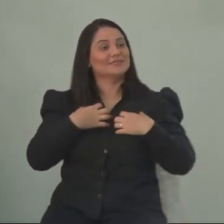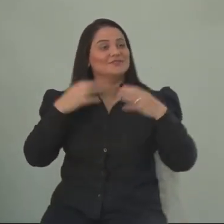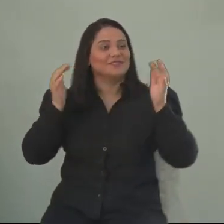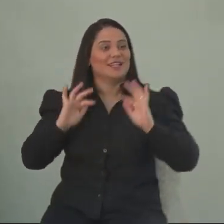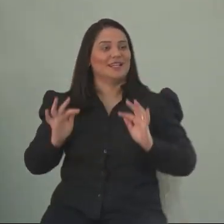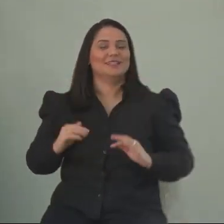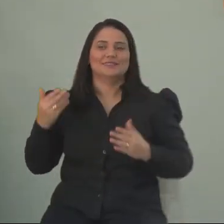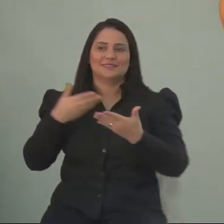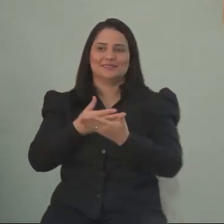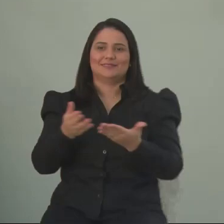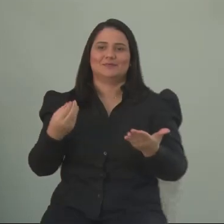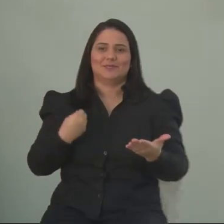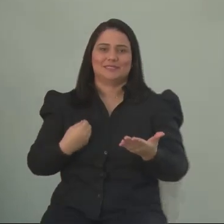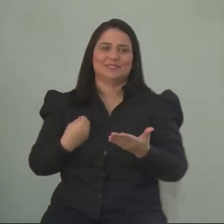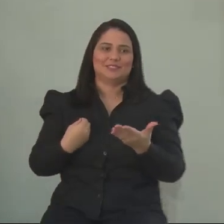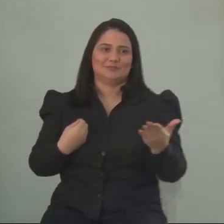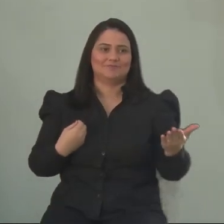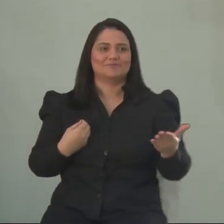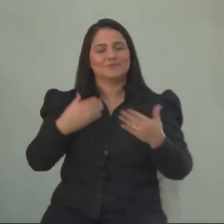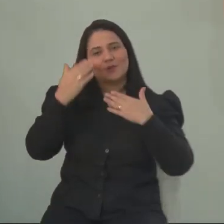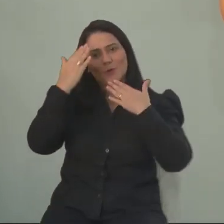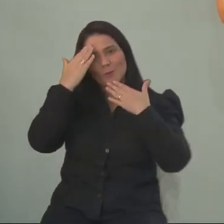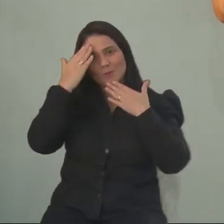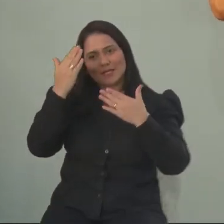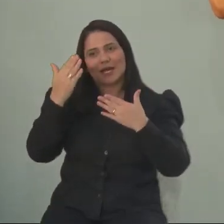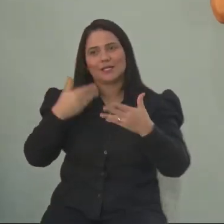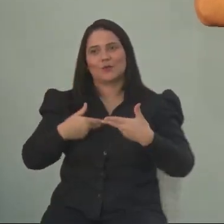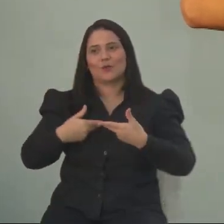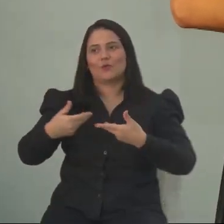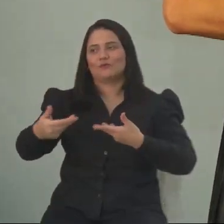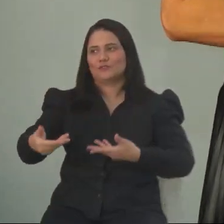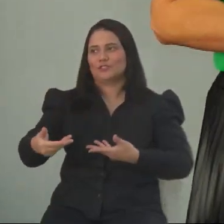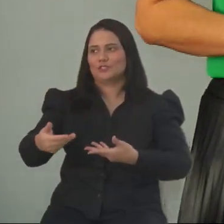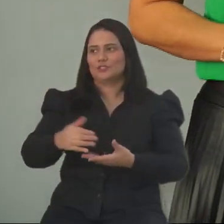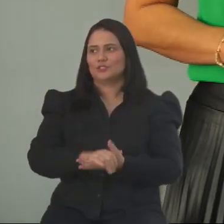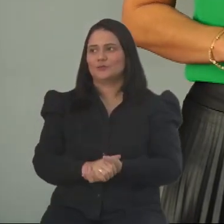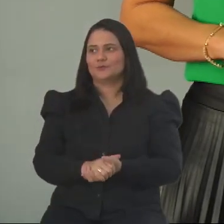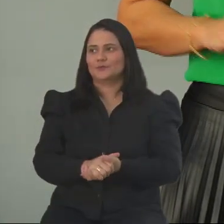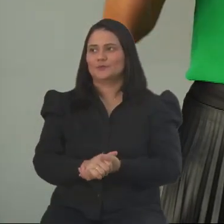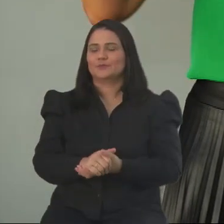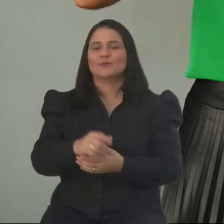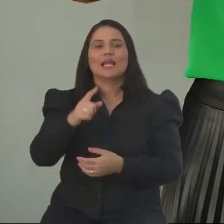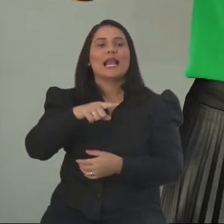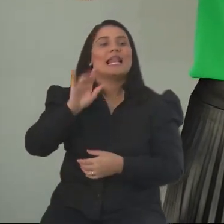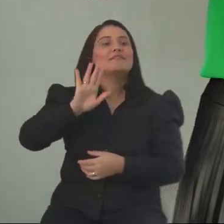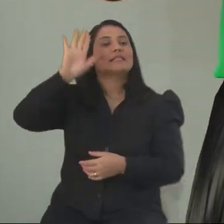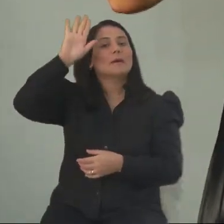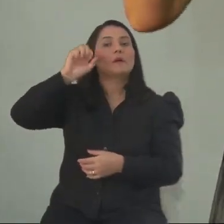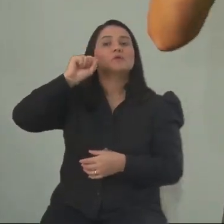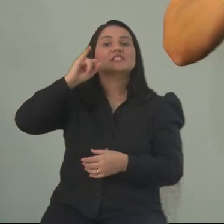pelo convite. Levanta a mão aqui quem já falou e foi mal interpretado.